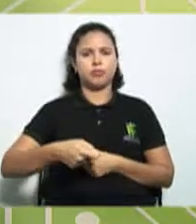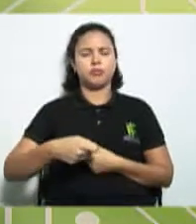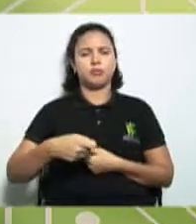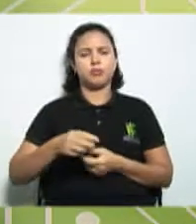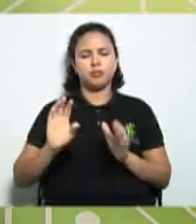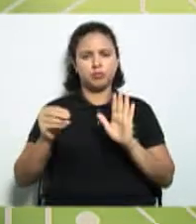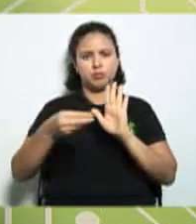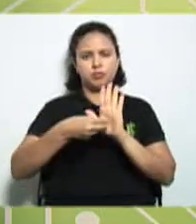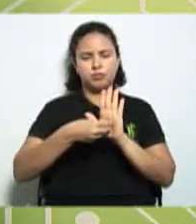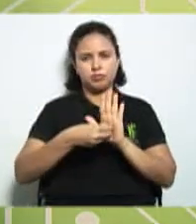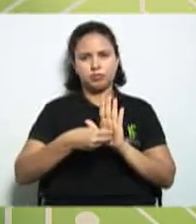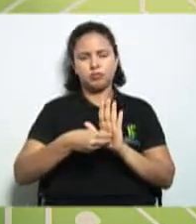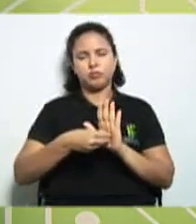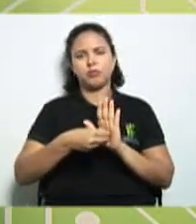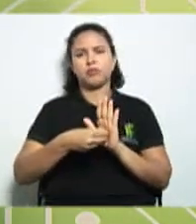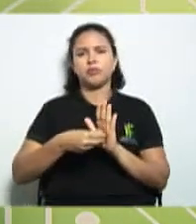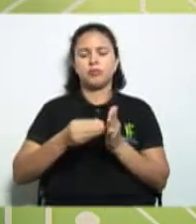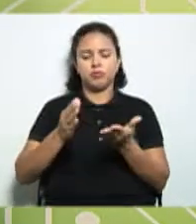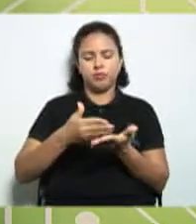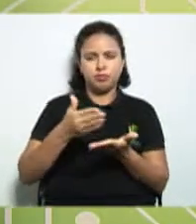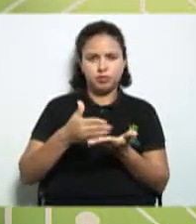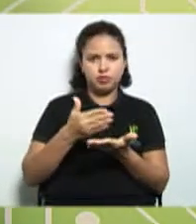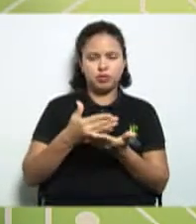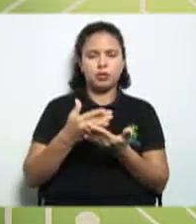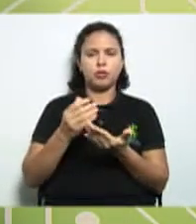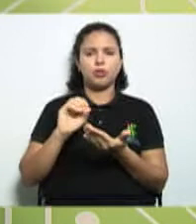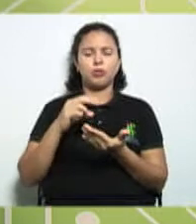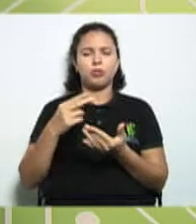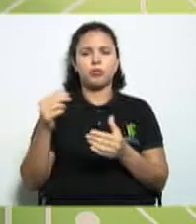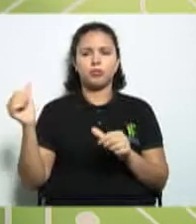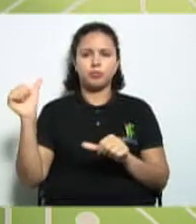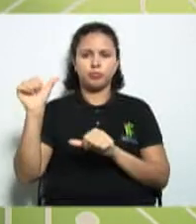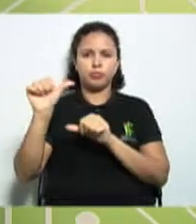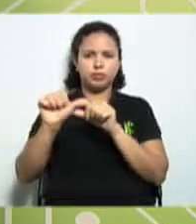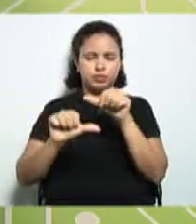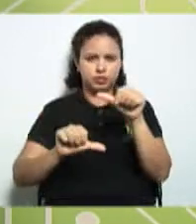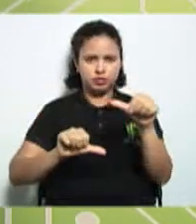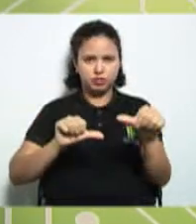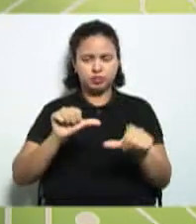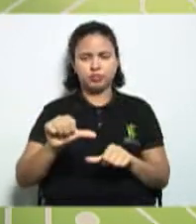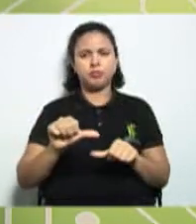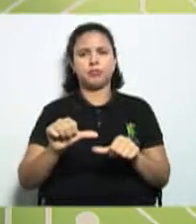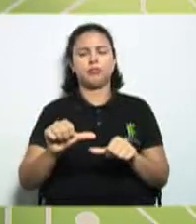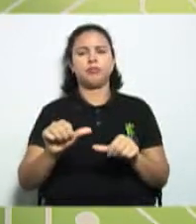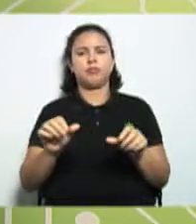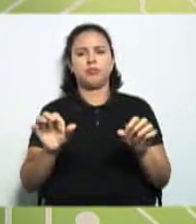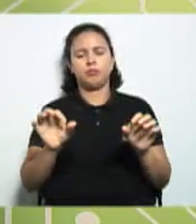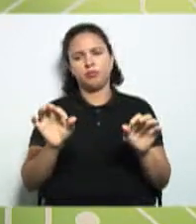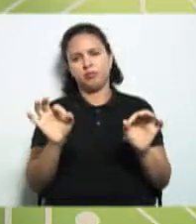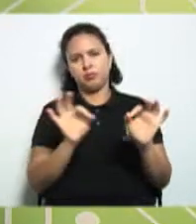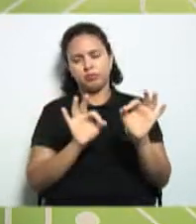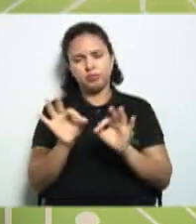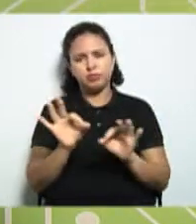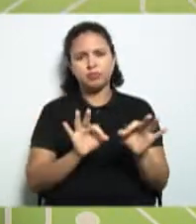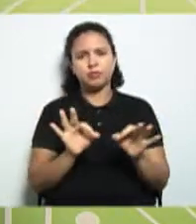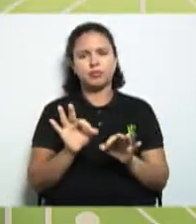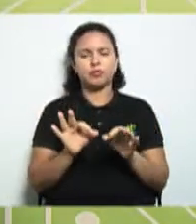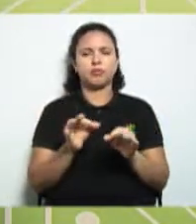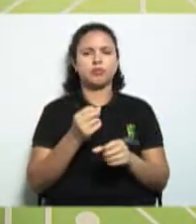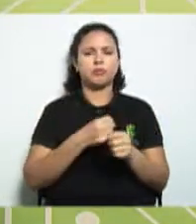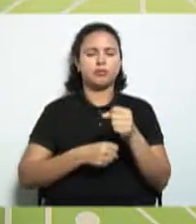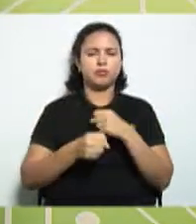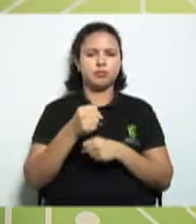páginas, tá? Ou mudam essa formatação, que não é da norma brasileira, mas colocam o ano